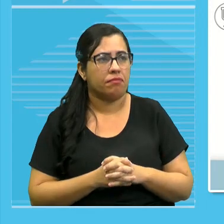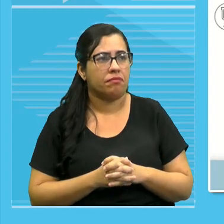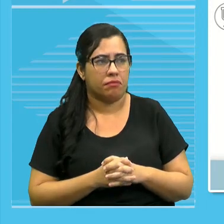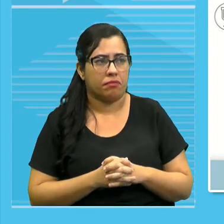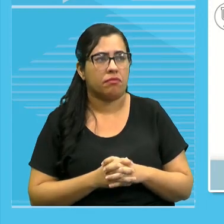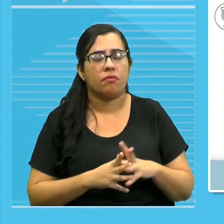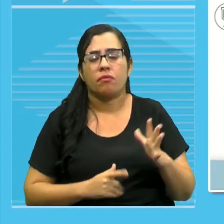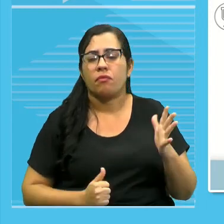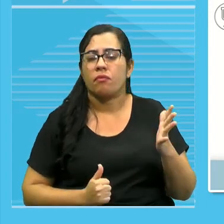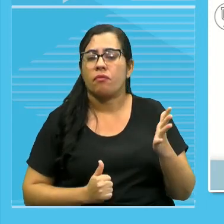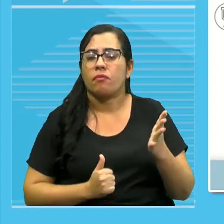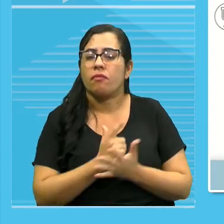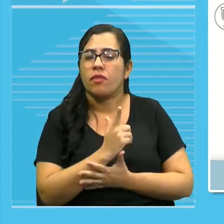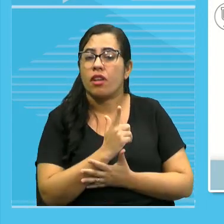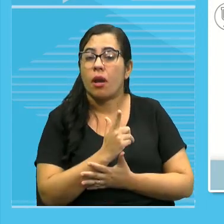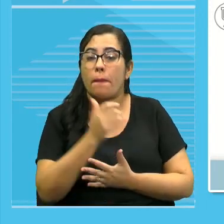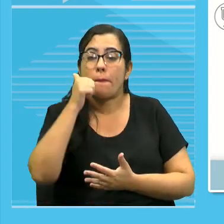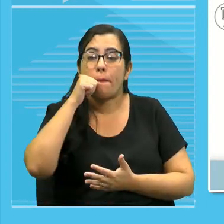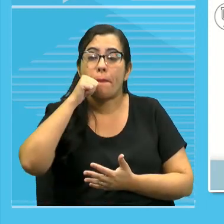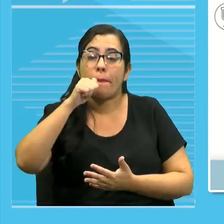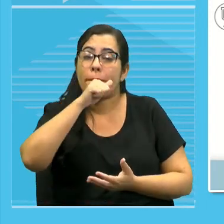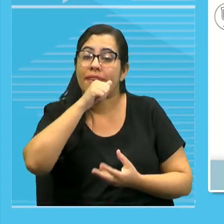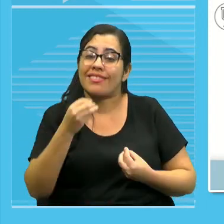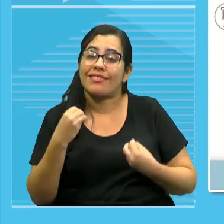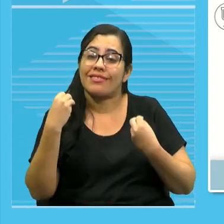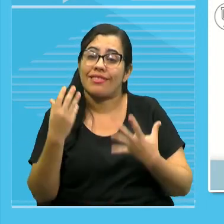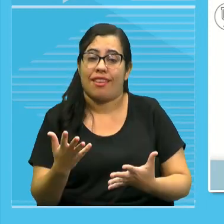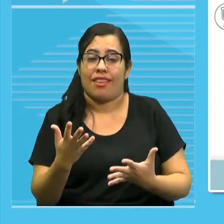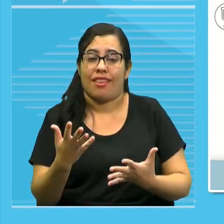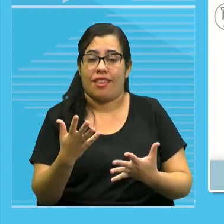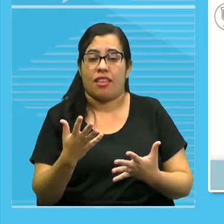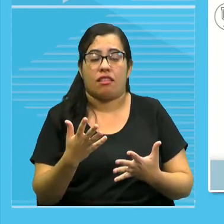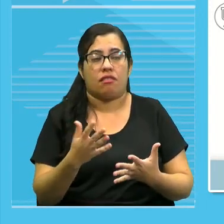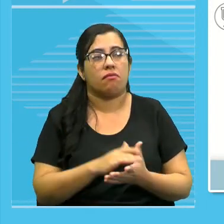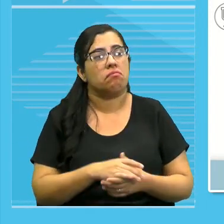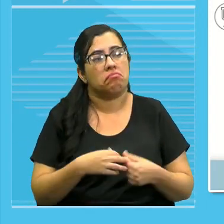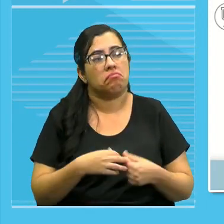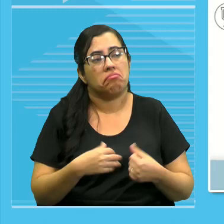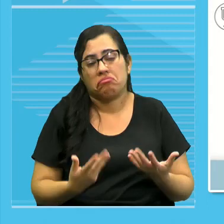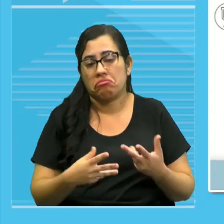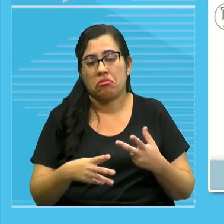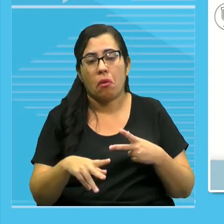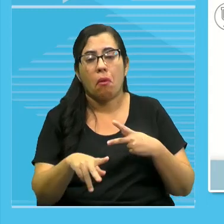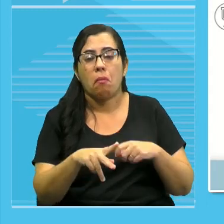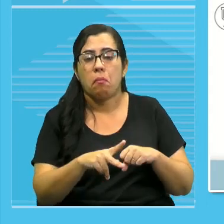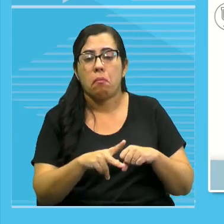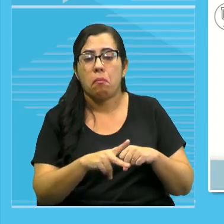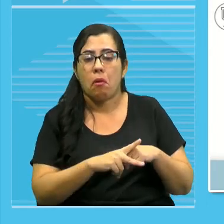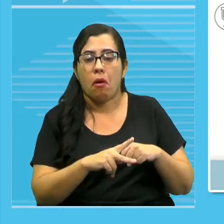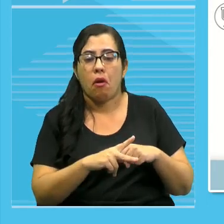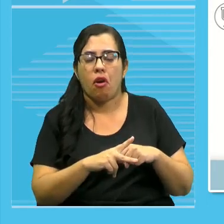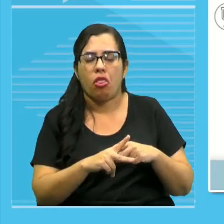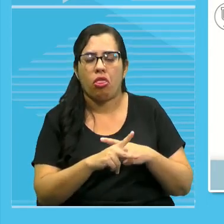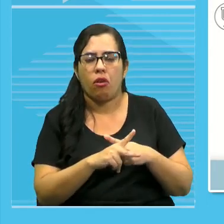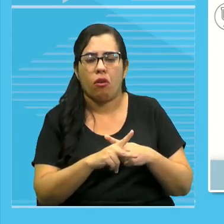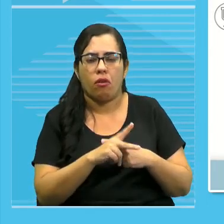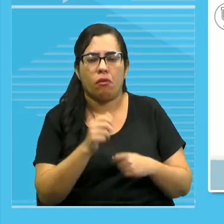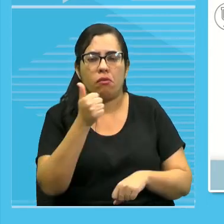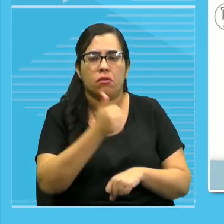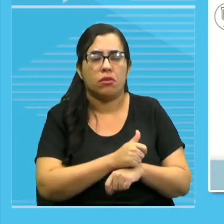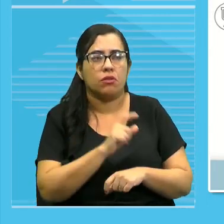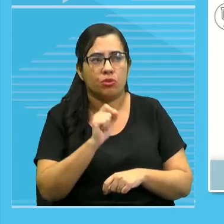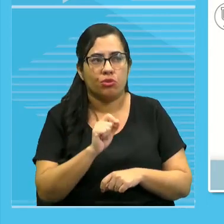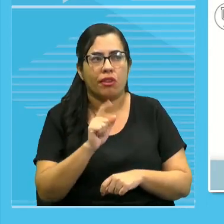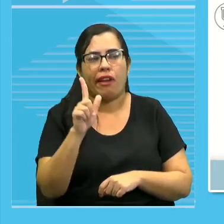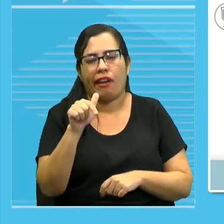animadre para minha mãe para ela qual o pronome para substituir ler eu quero que